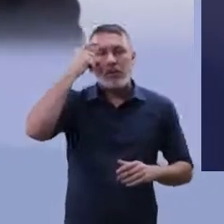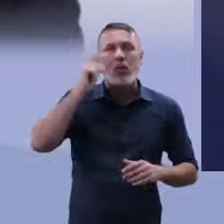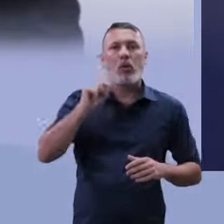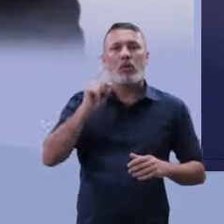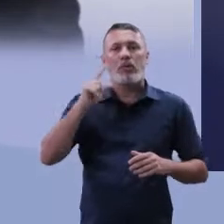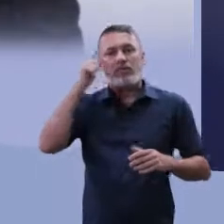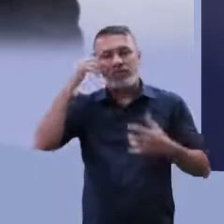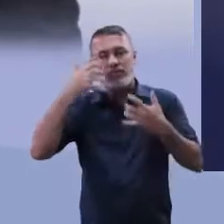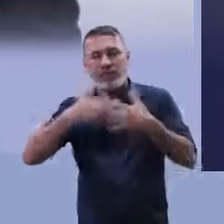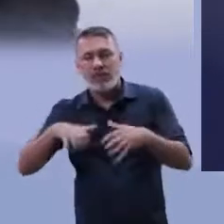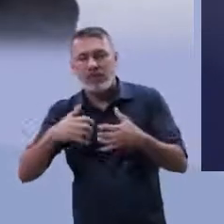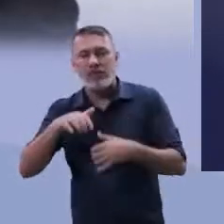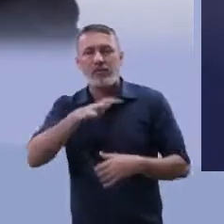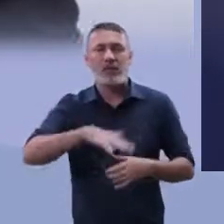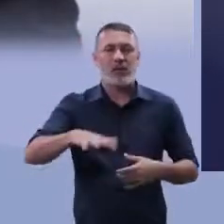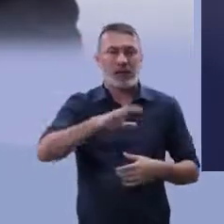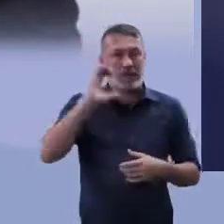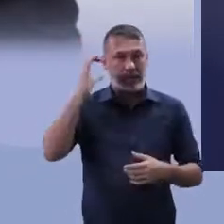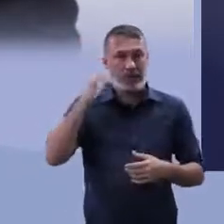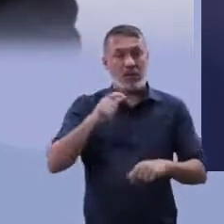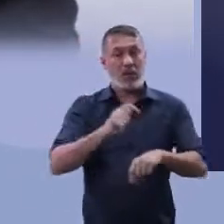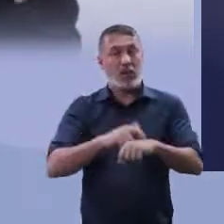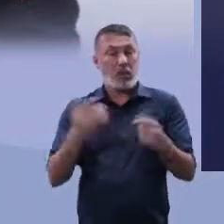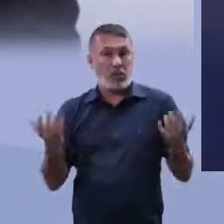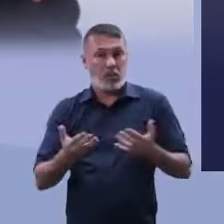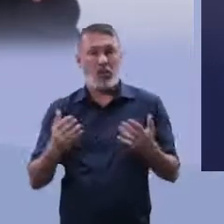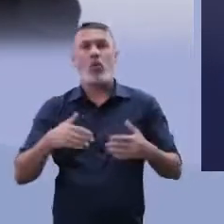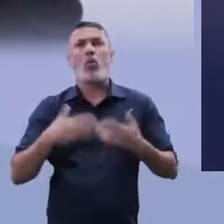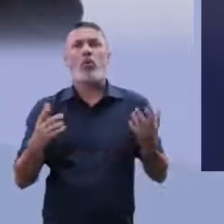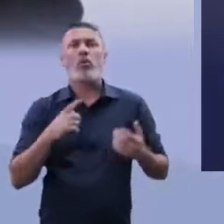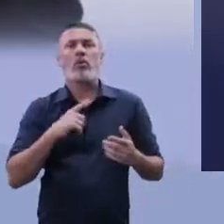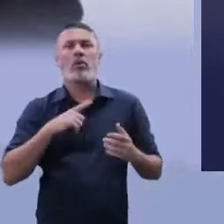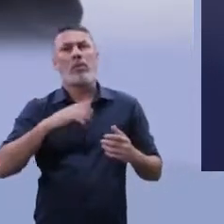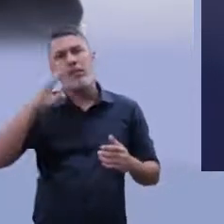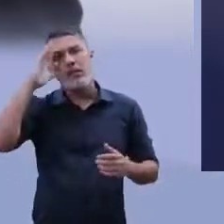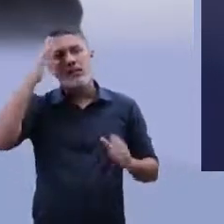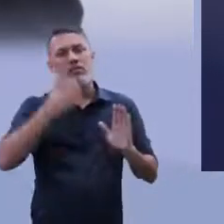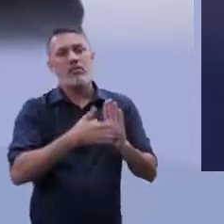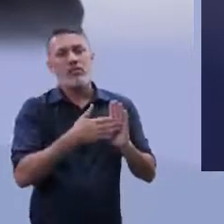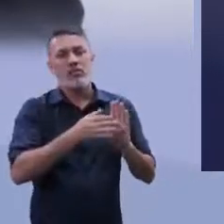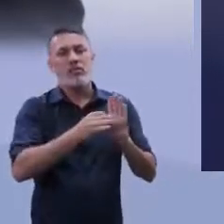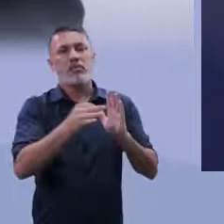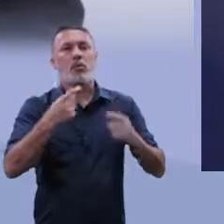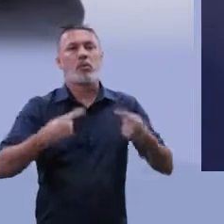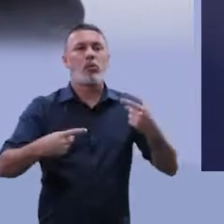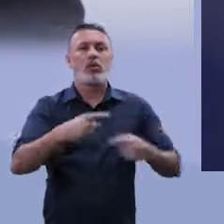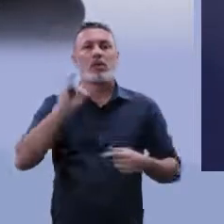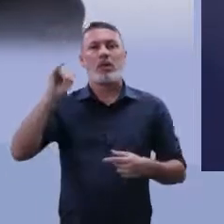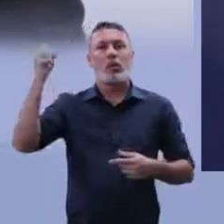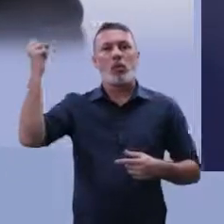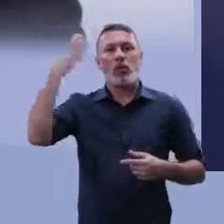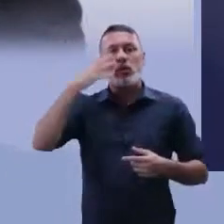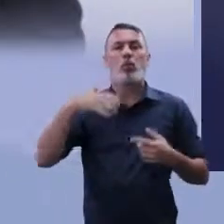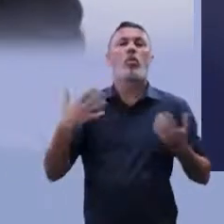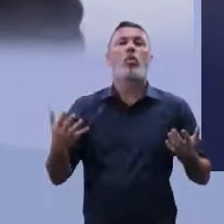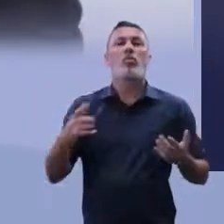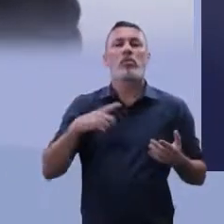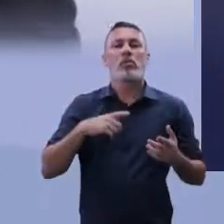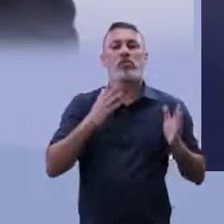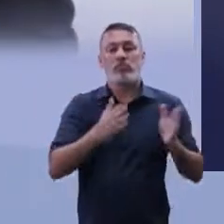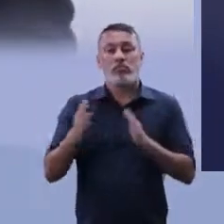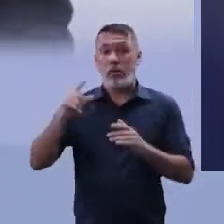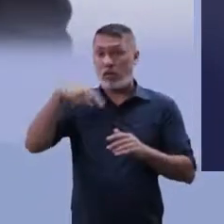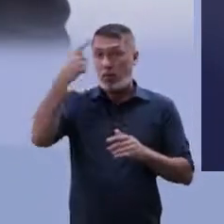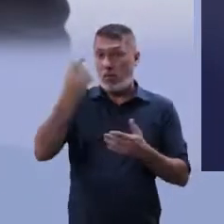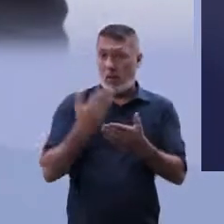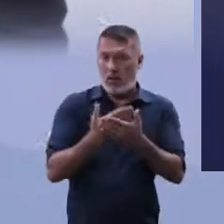para privilegiar a reflexão científica. Nesse momento, qual é a principal questão da política no iluminismo? A gente vai ver isso